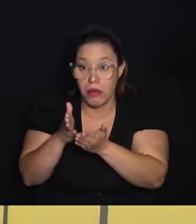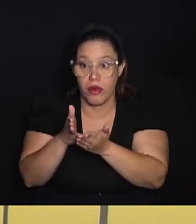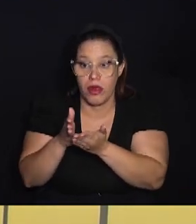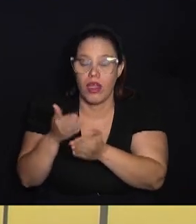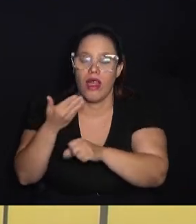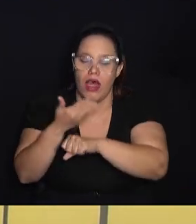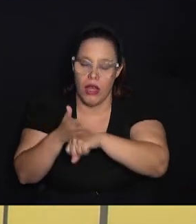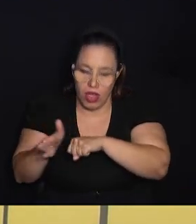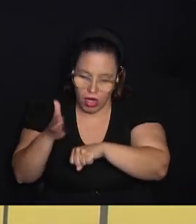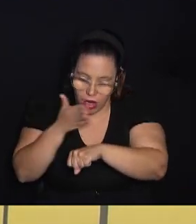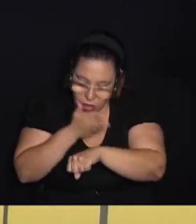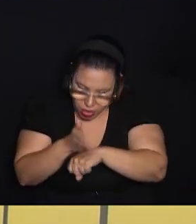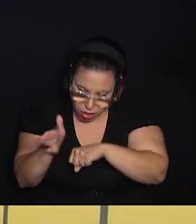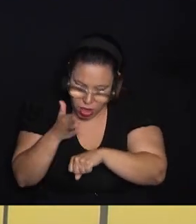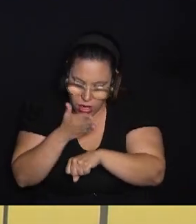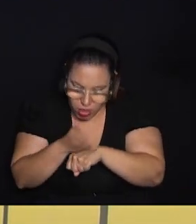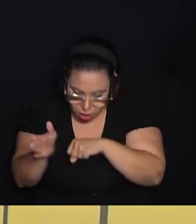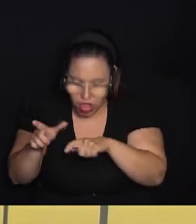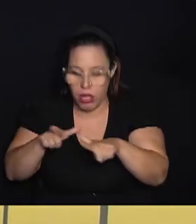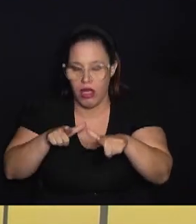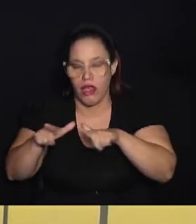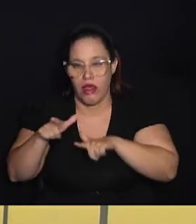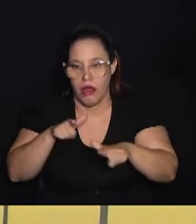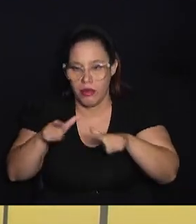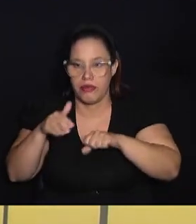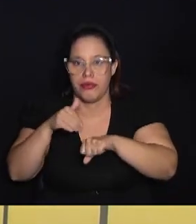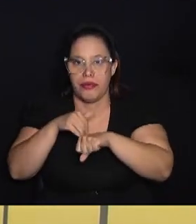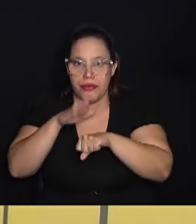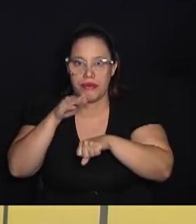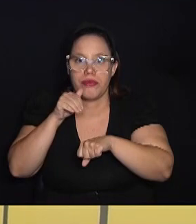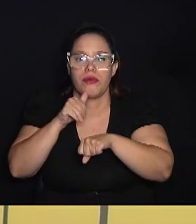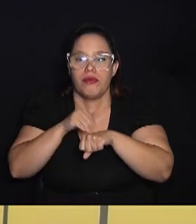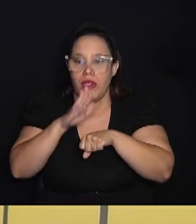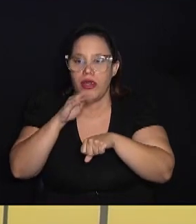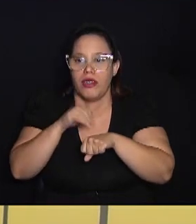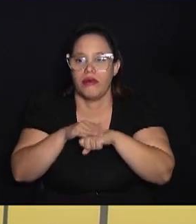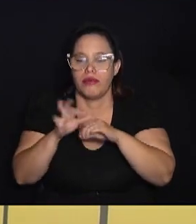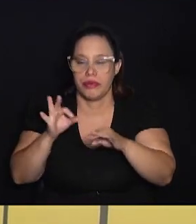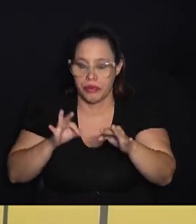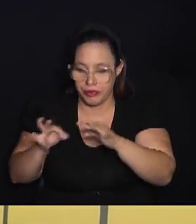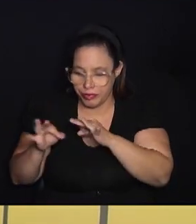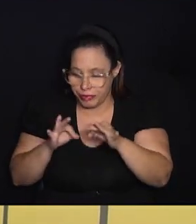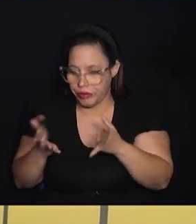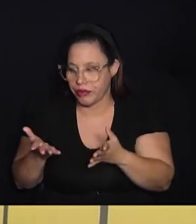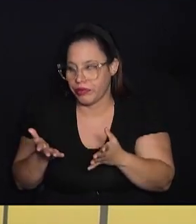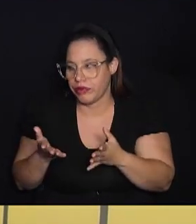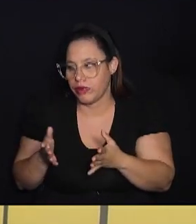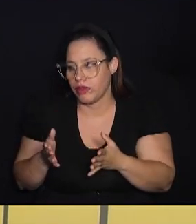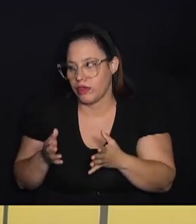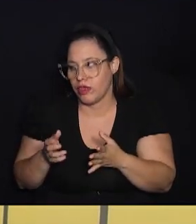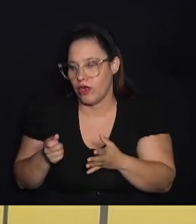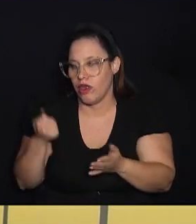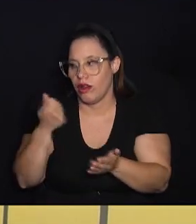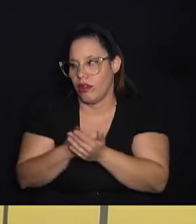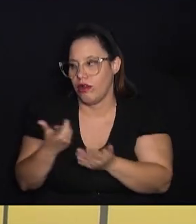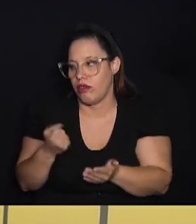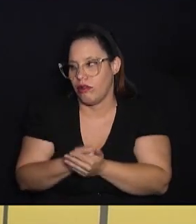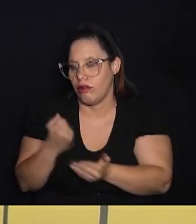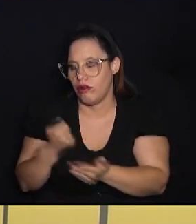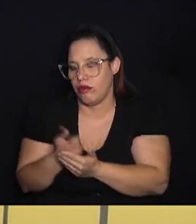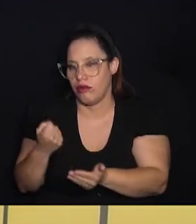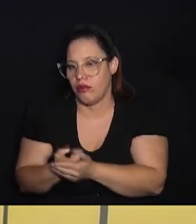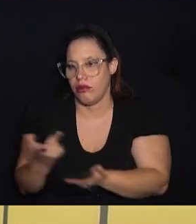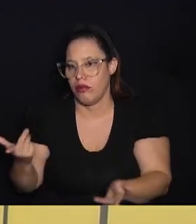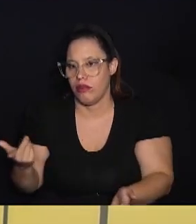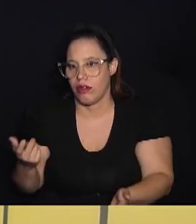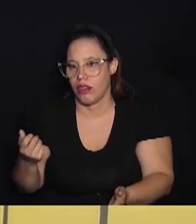prática é o trabalho é muito mais sobre sobre essa metodologia do que sobre vender uma suplementação que vai